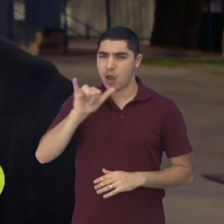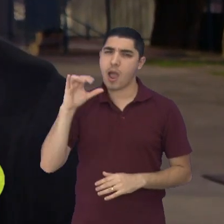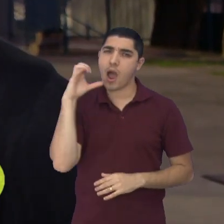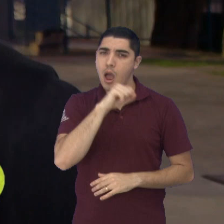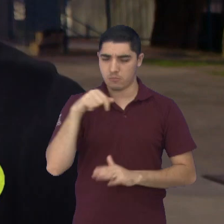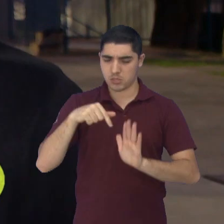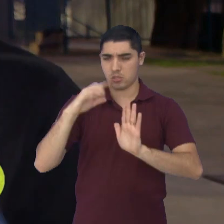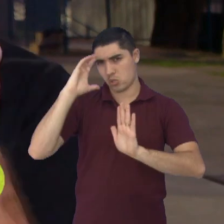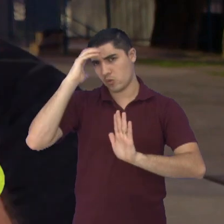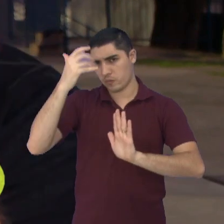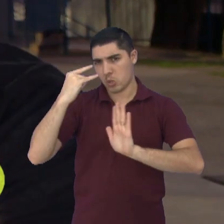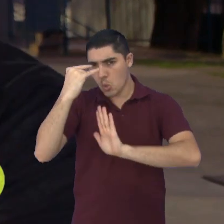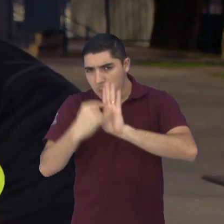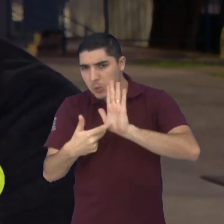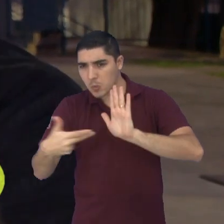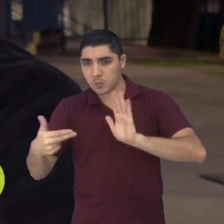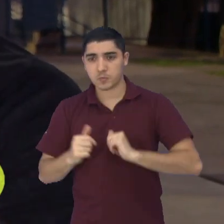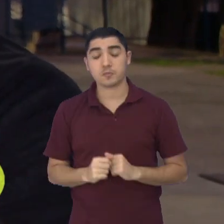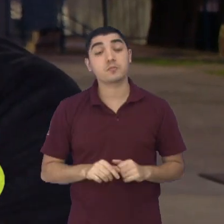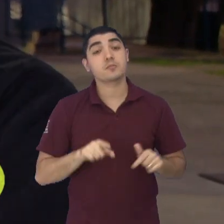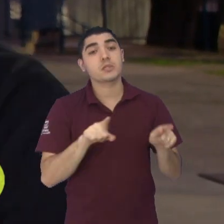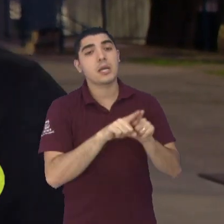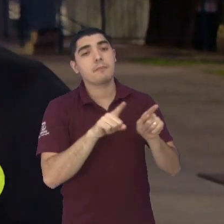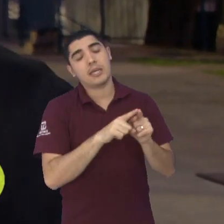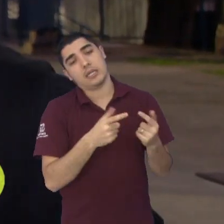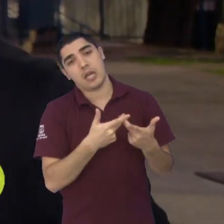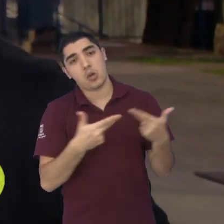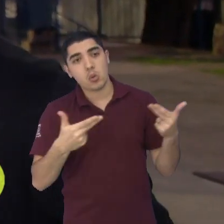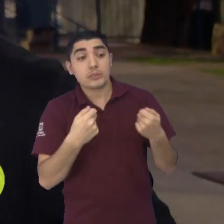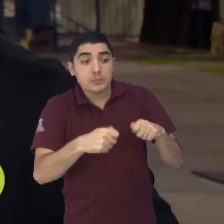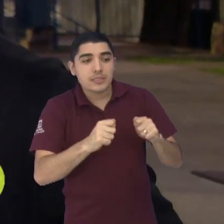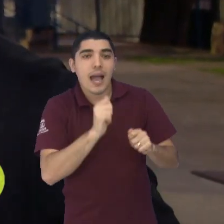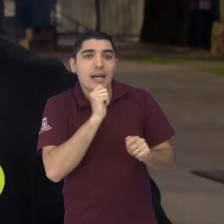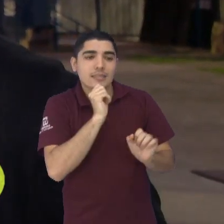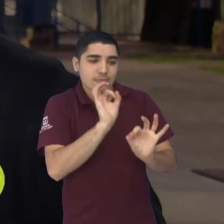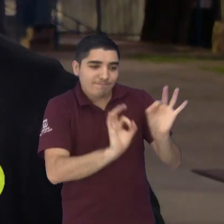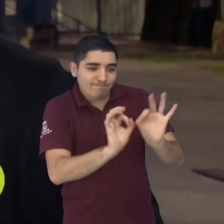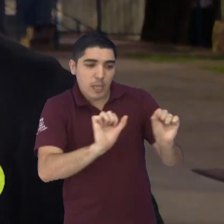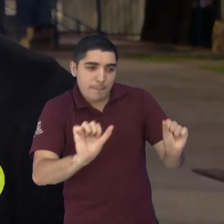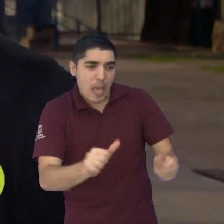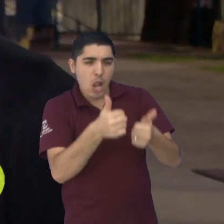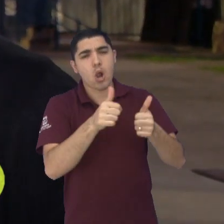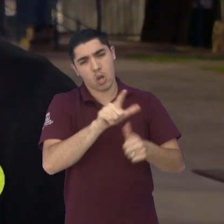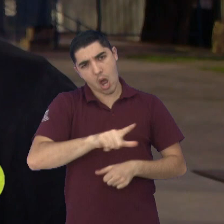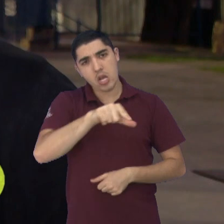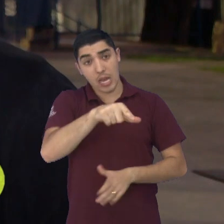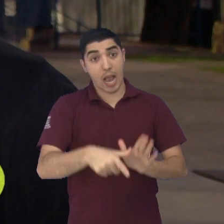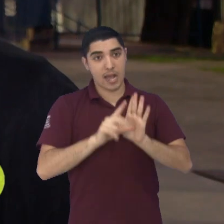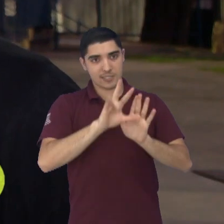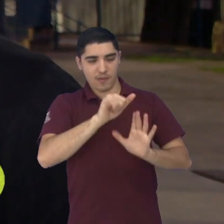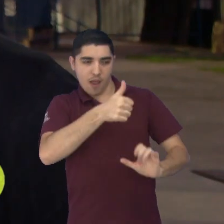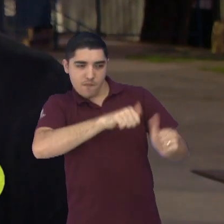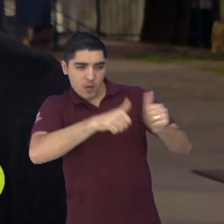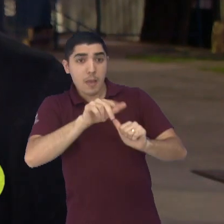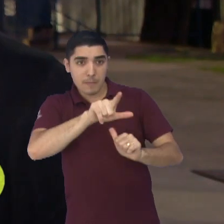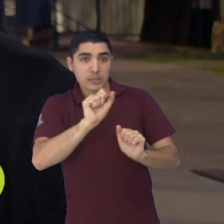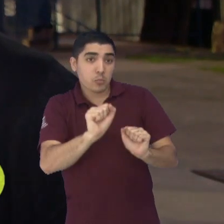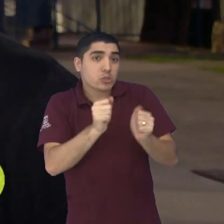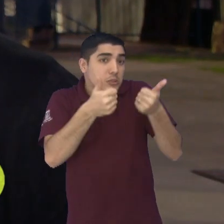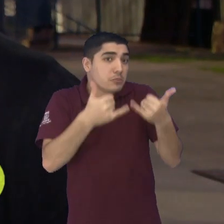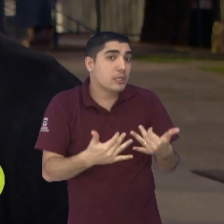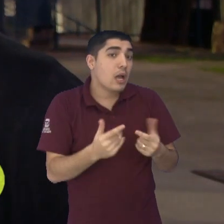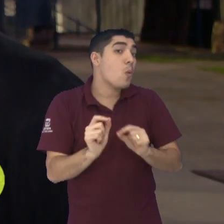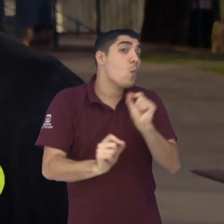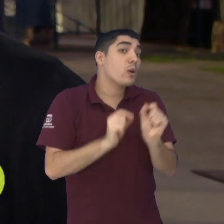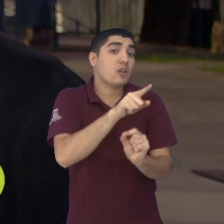daí. Quanto à questão também de melhorias, né, o que, lógico, vocês vão fazer toda uma avaliação, né, mas o que dá para adiantar, o que pode vir